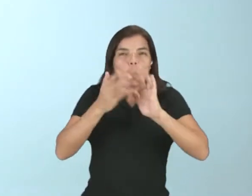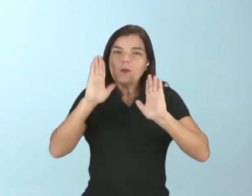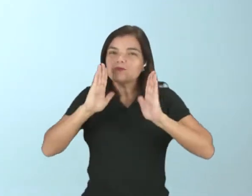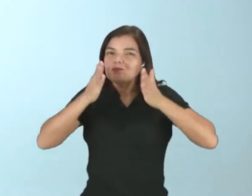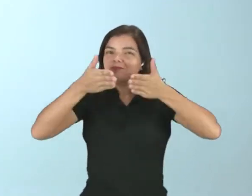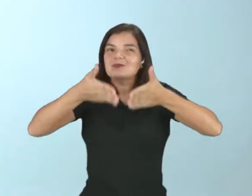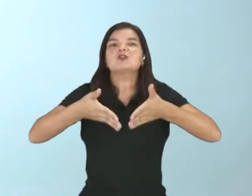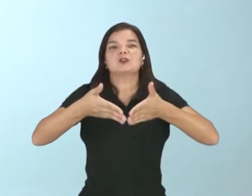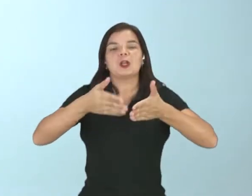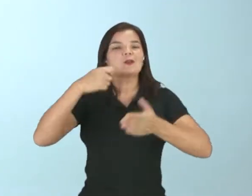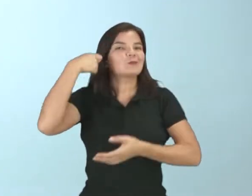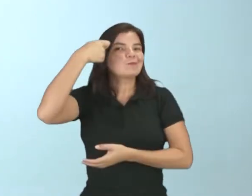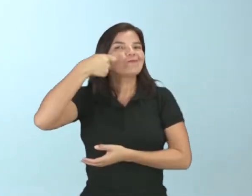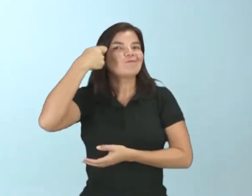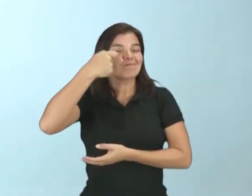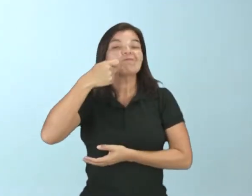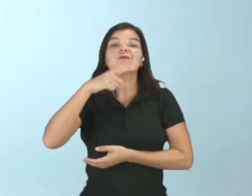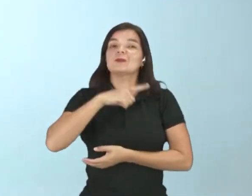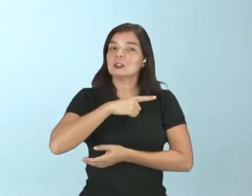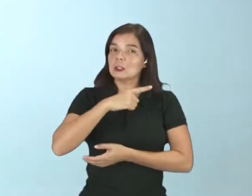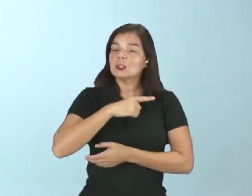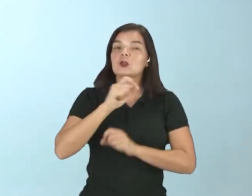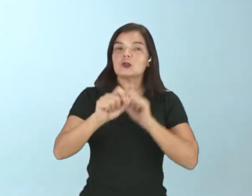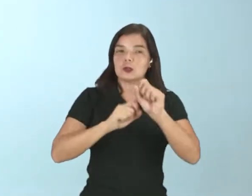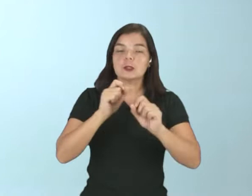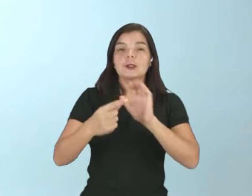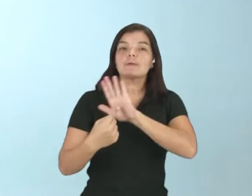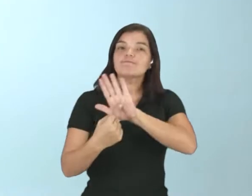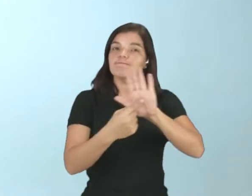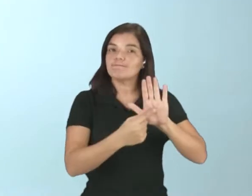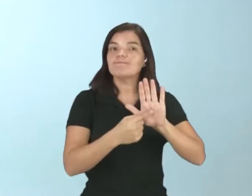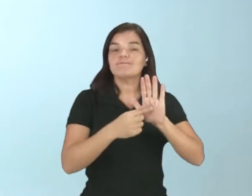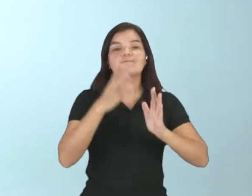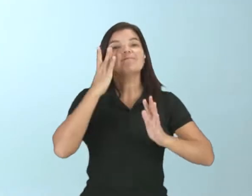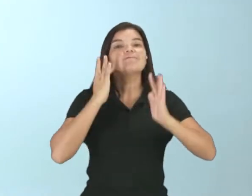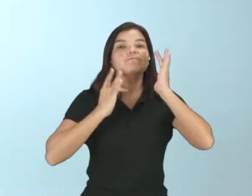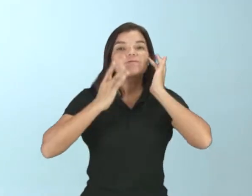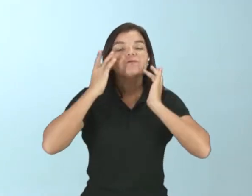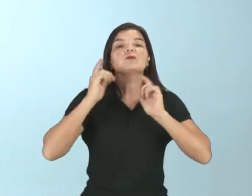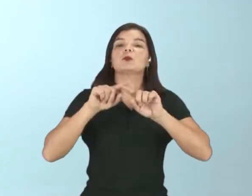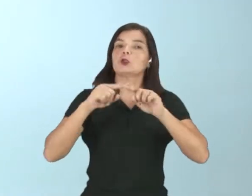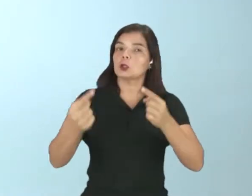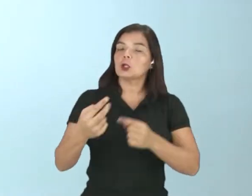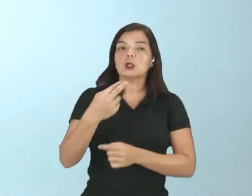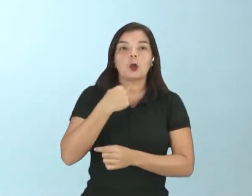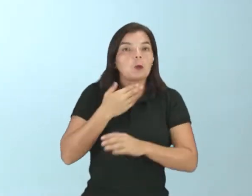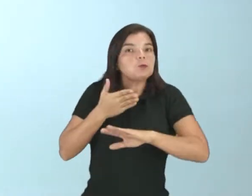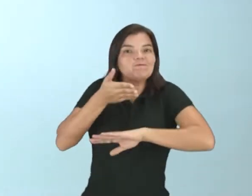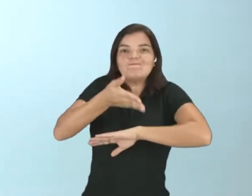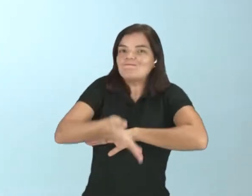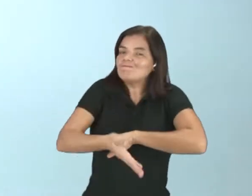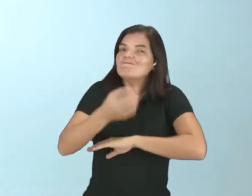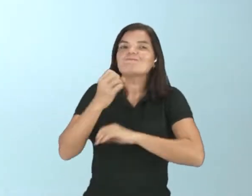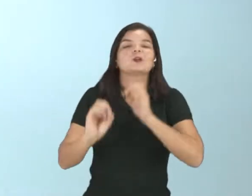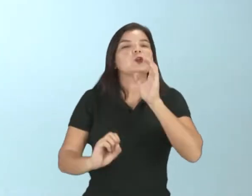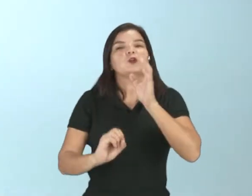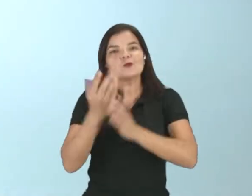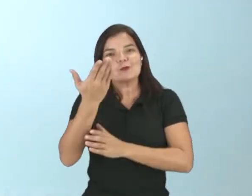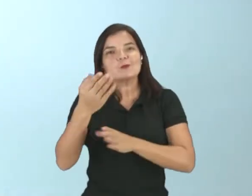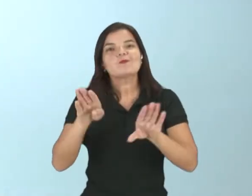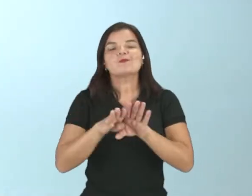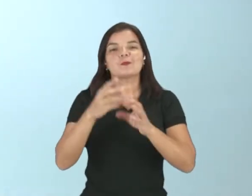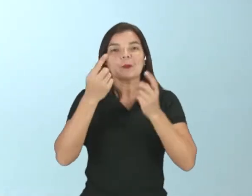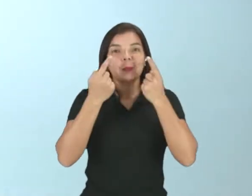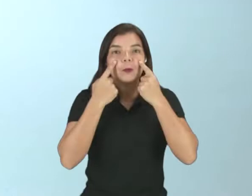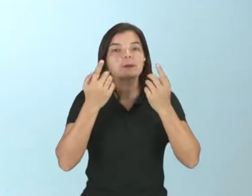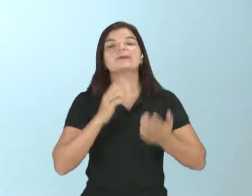direto com o ator. Nós estamos diante de uma representação teatral e, portanto, nós não interferimos na criação que está diante dos